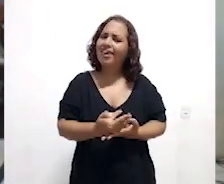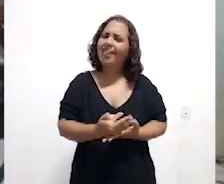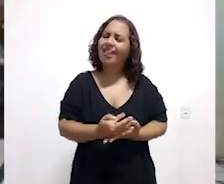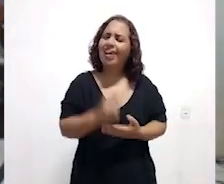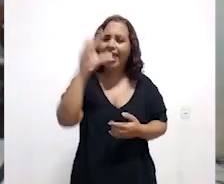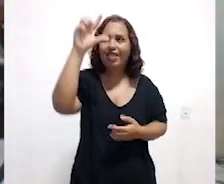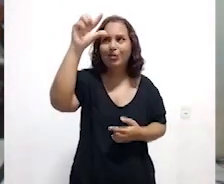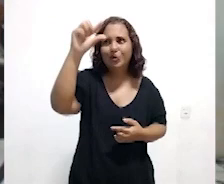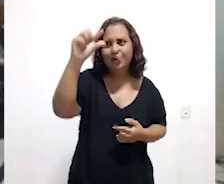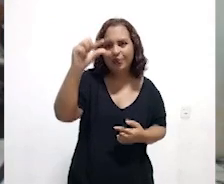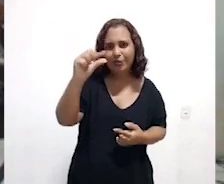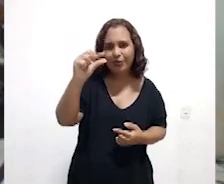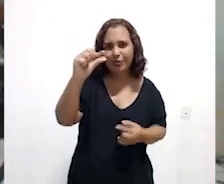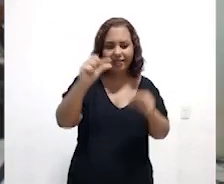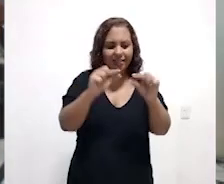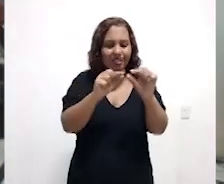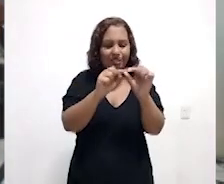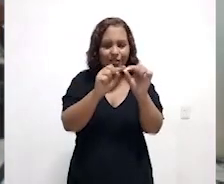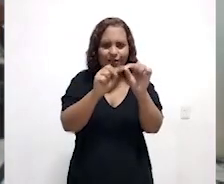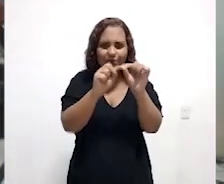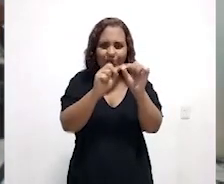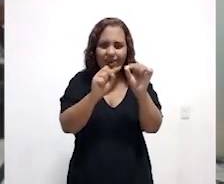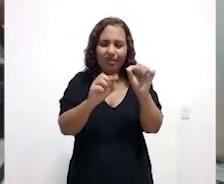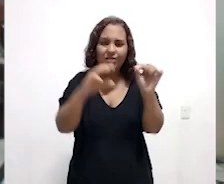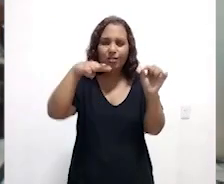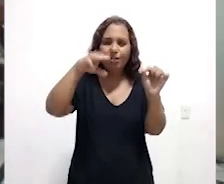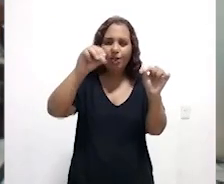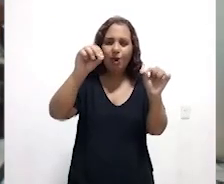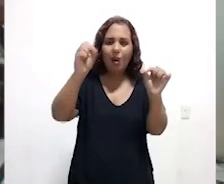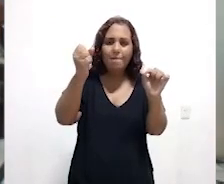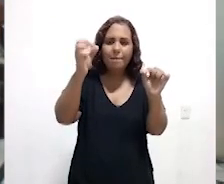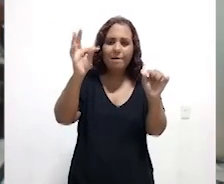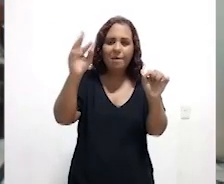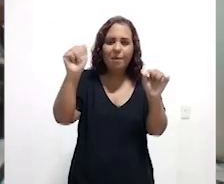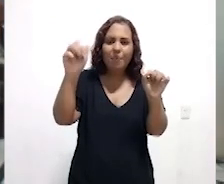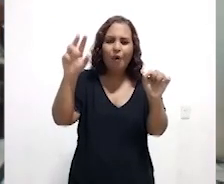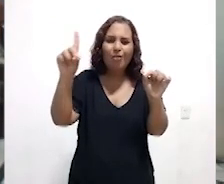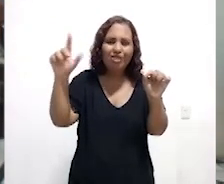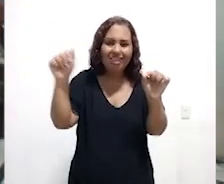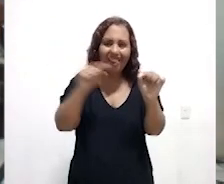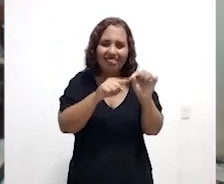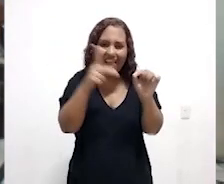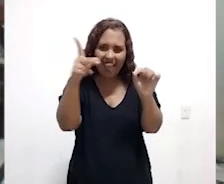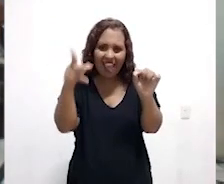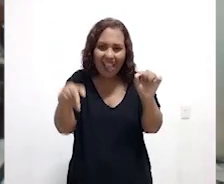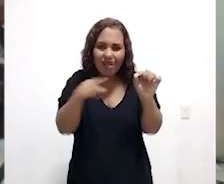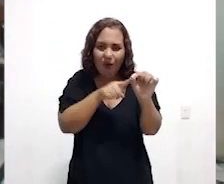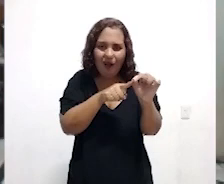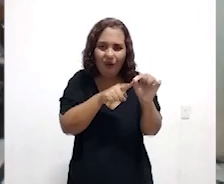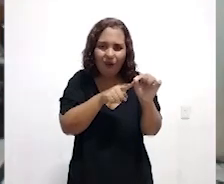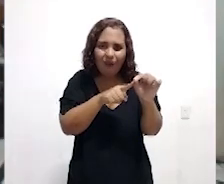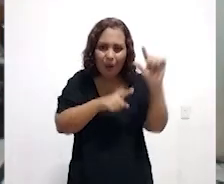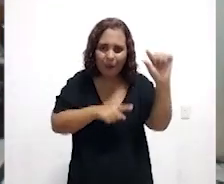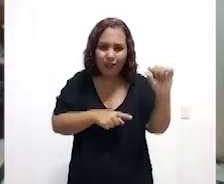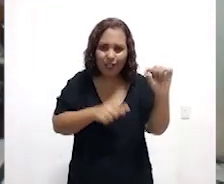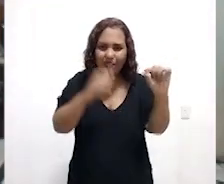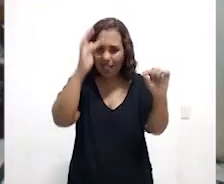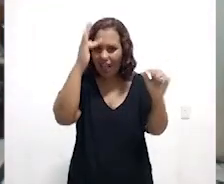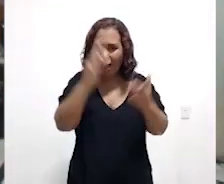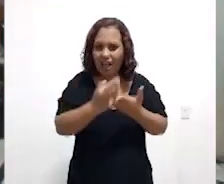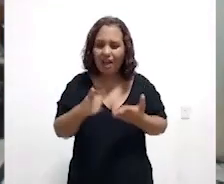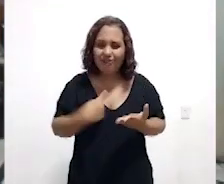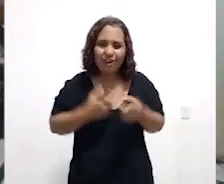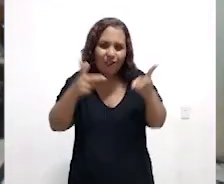mostarda? Será que a nossa fé é suficiente para que Jesus se expresse da